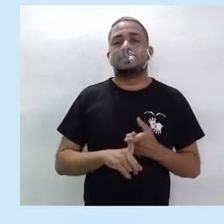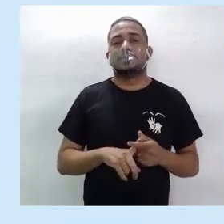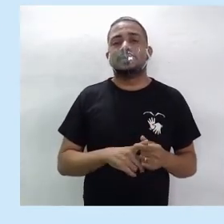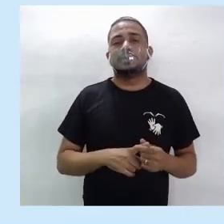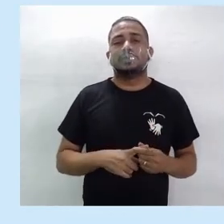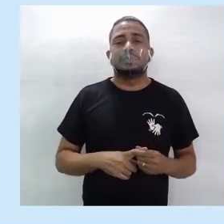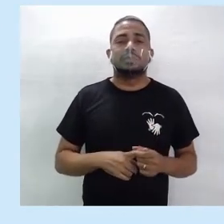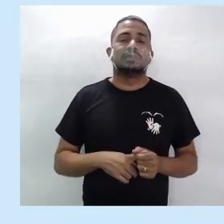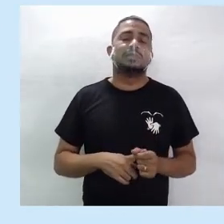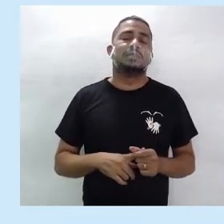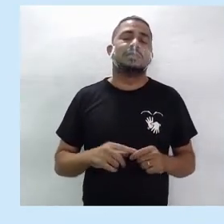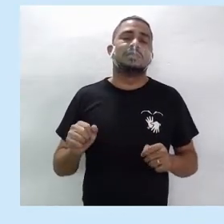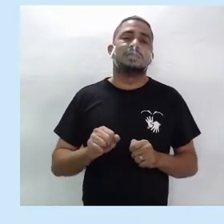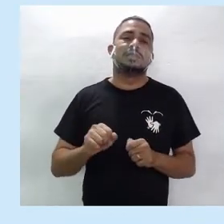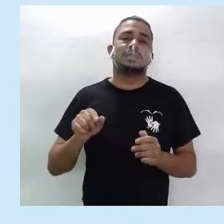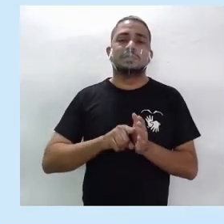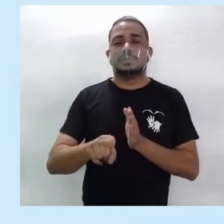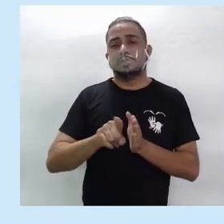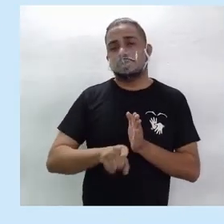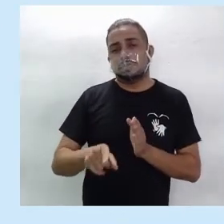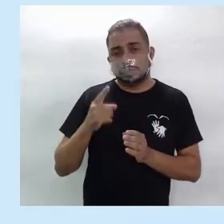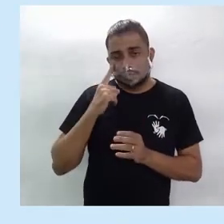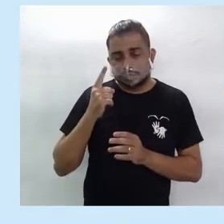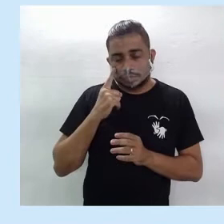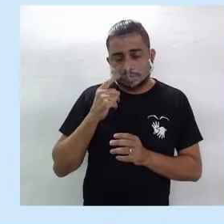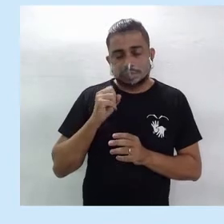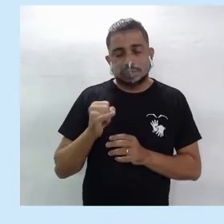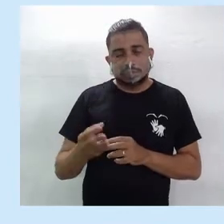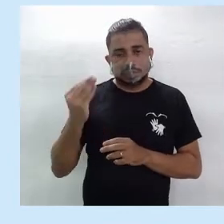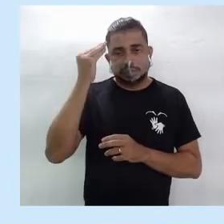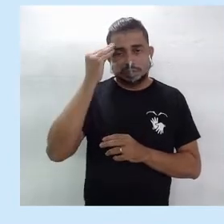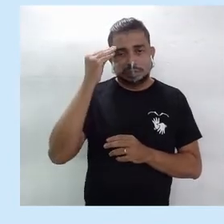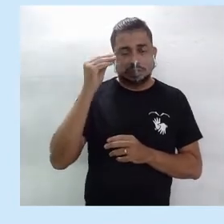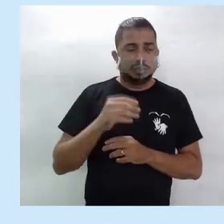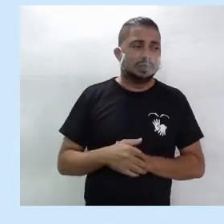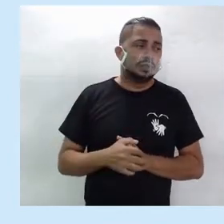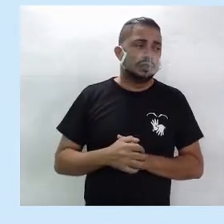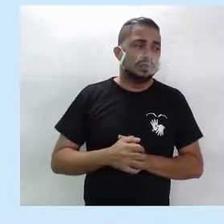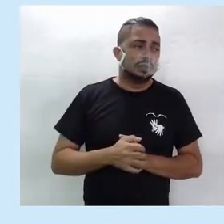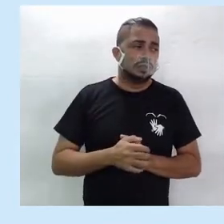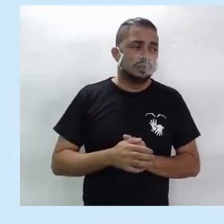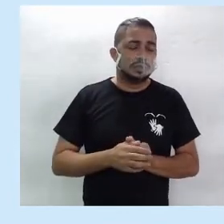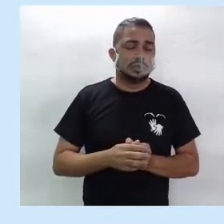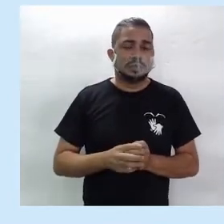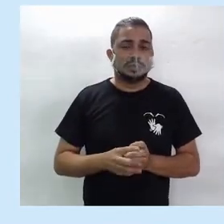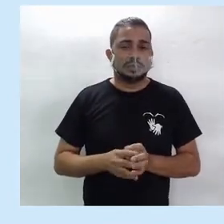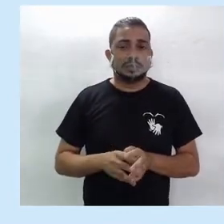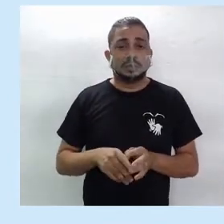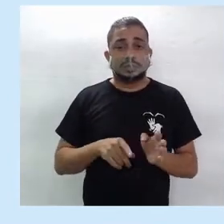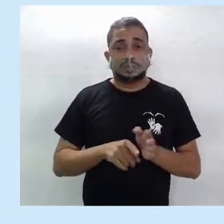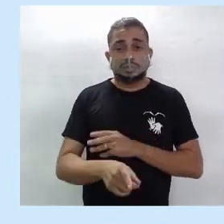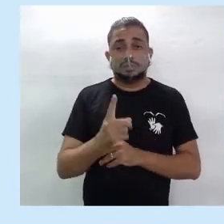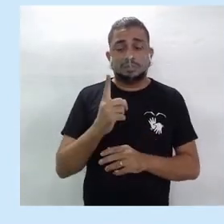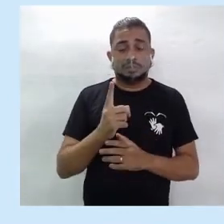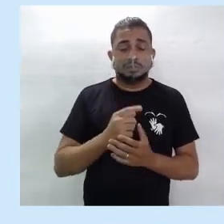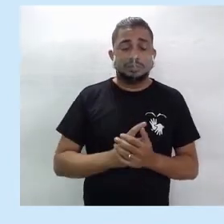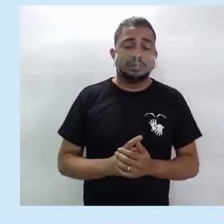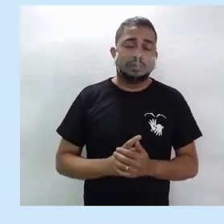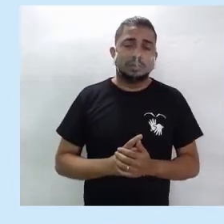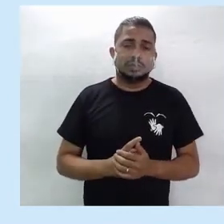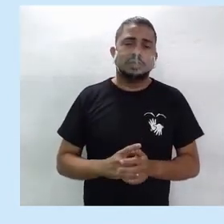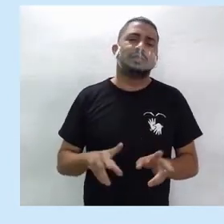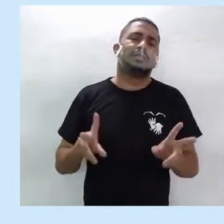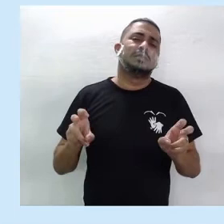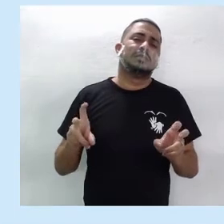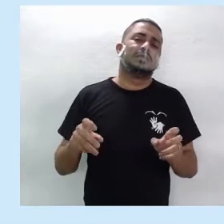ok? Vamos fazer umas questãozinhas para a gente ver se fixou aí as ideias na mente. Vamos lá? Olha na tela. Questão 1. Sobre